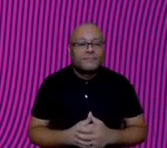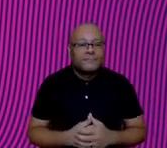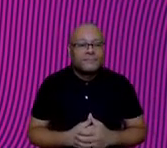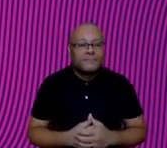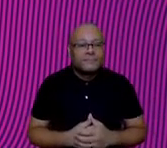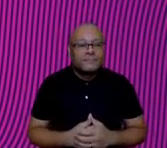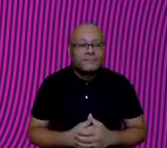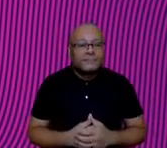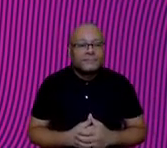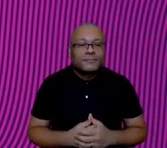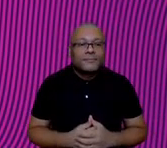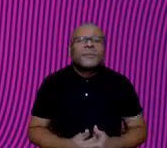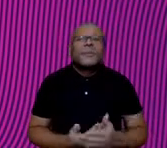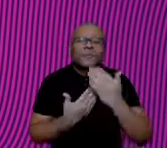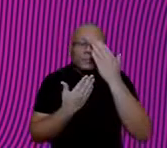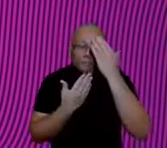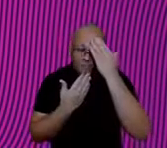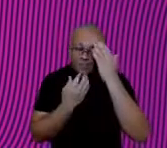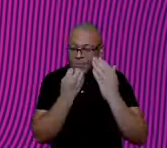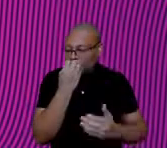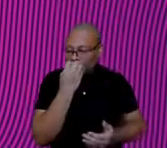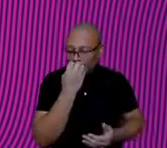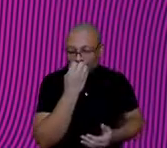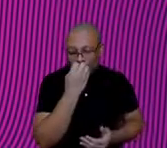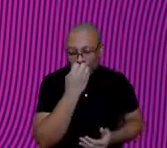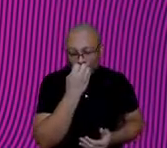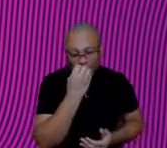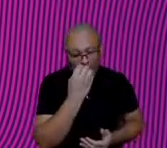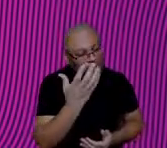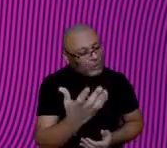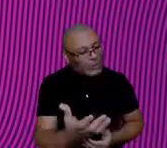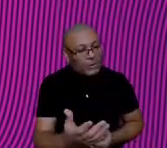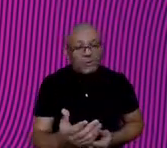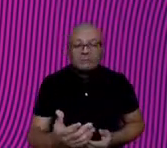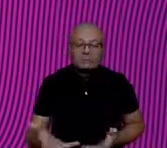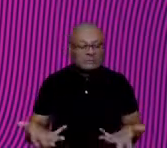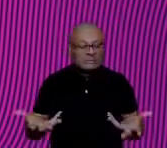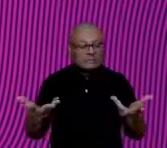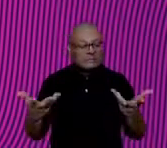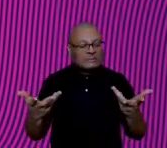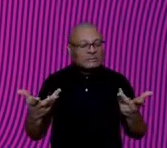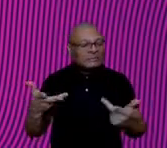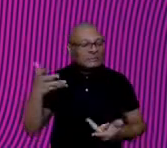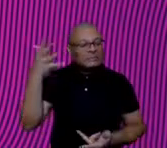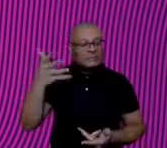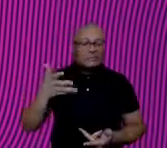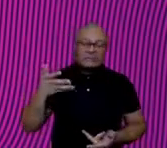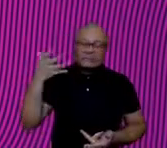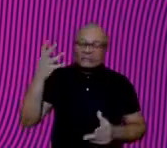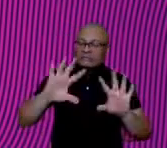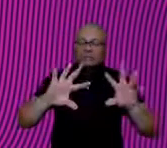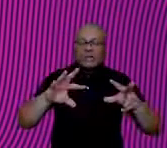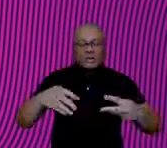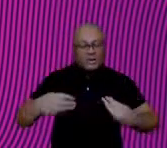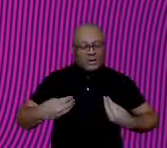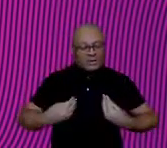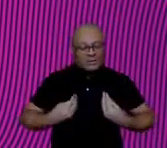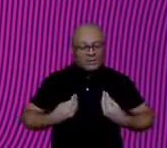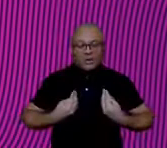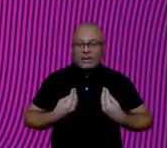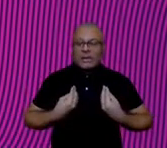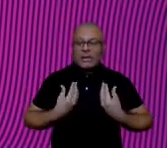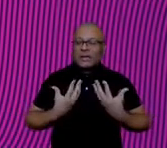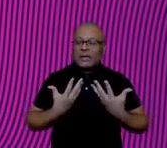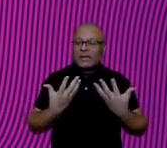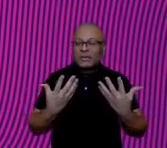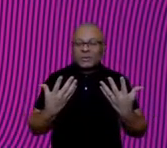Muito bom, Rubens, muito obrigado pela brilhante apresentação, muito inspiradora, por sinal. A gente vai